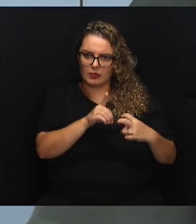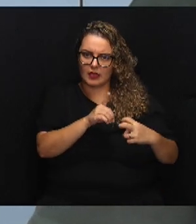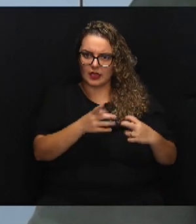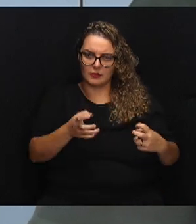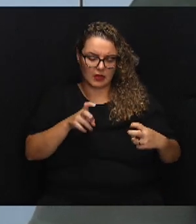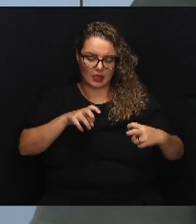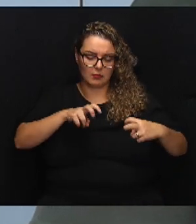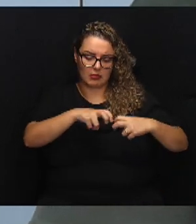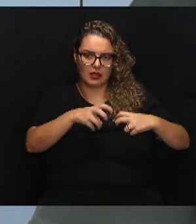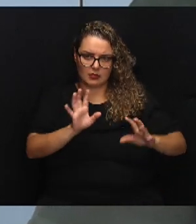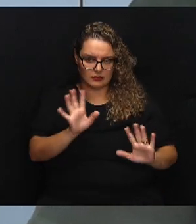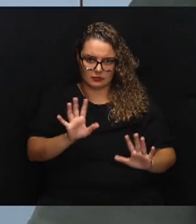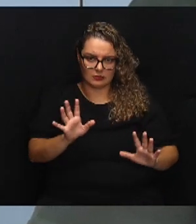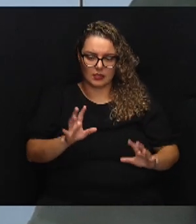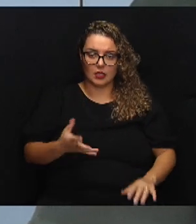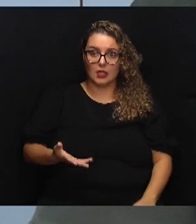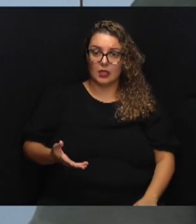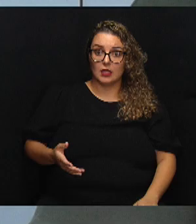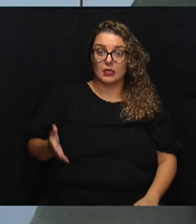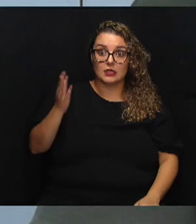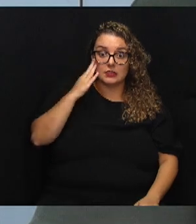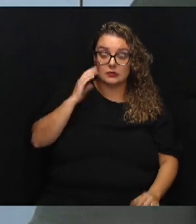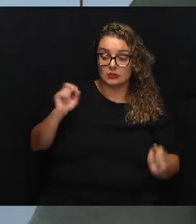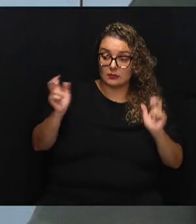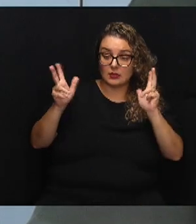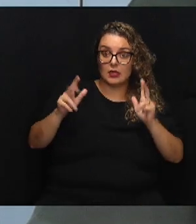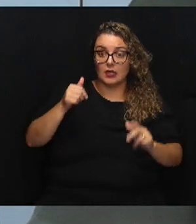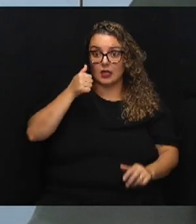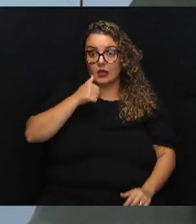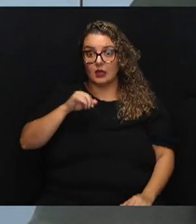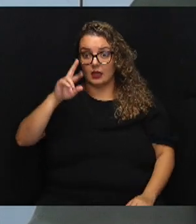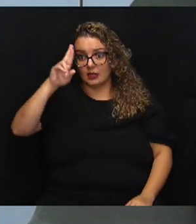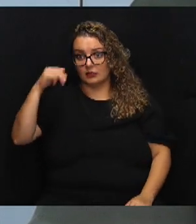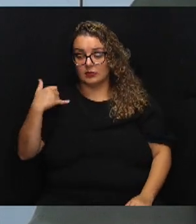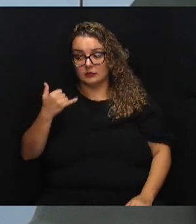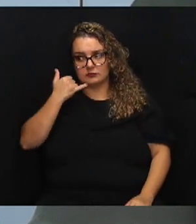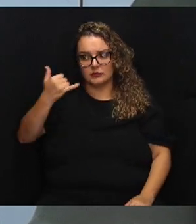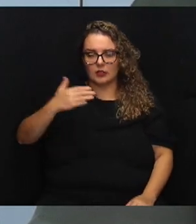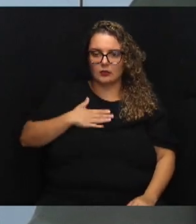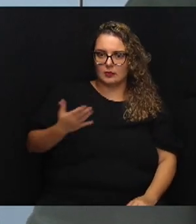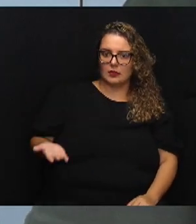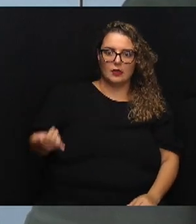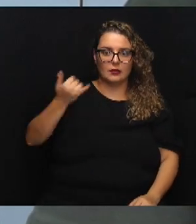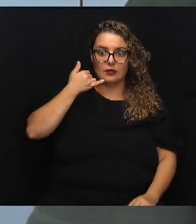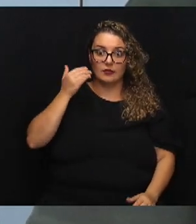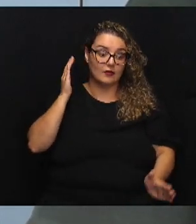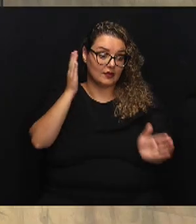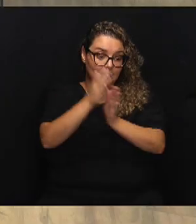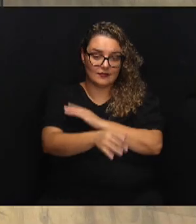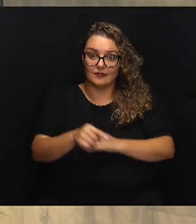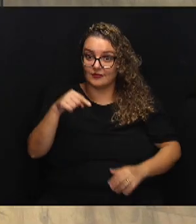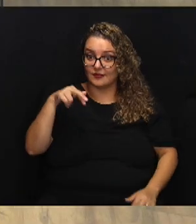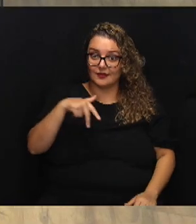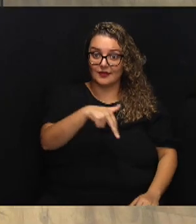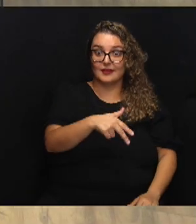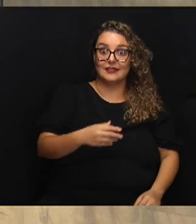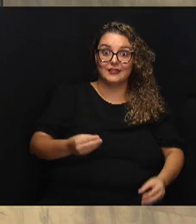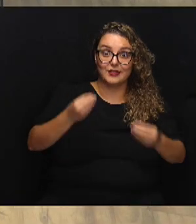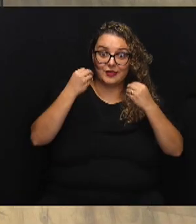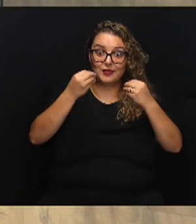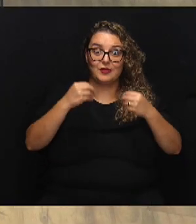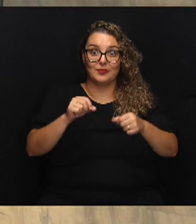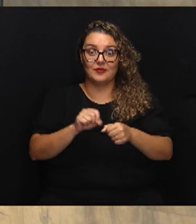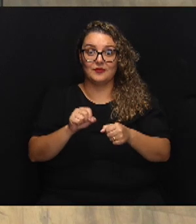né, também se defender. E alertando, a dona saiu, ligou, aí eu meio louco, né, fui lá, olhei, falei, o que eu faço agora,